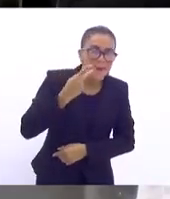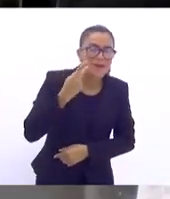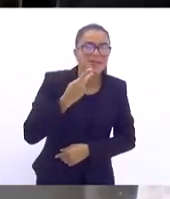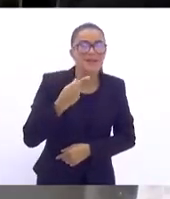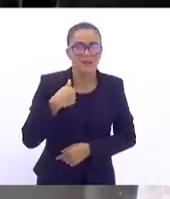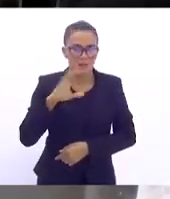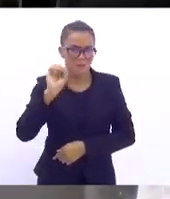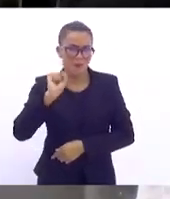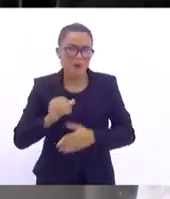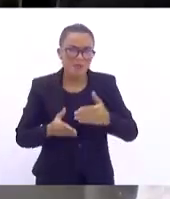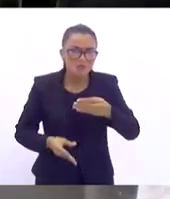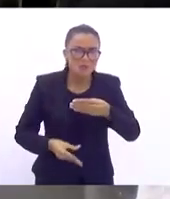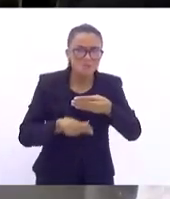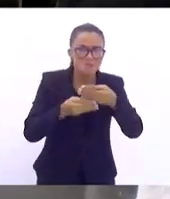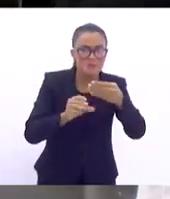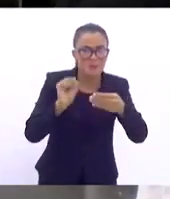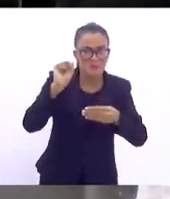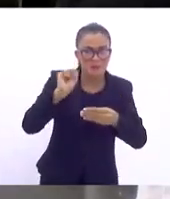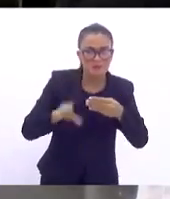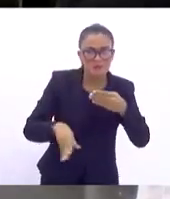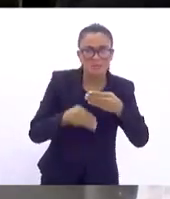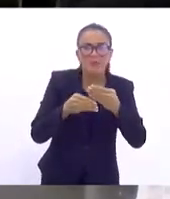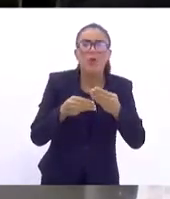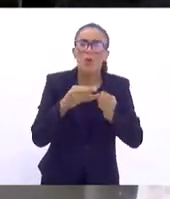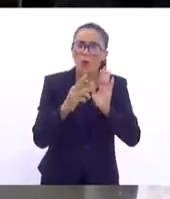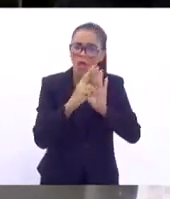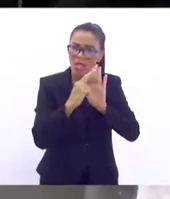do espaço do espaço